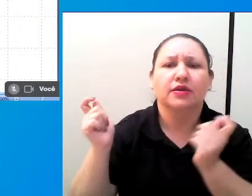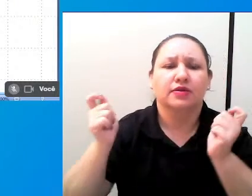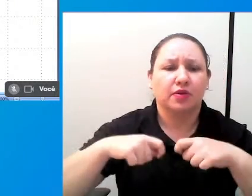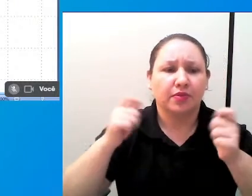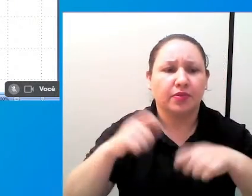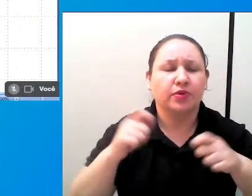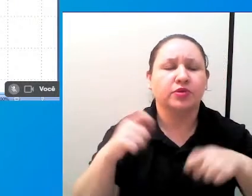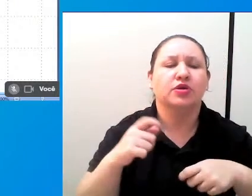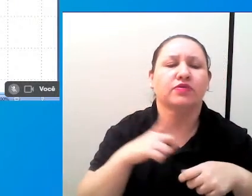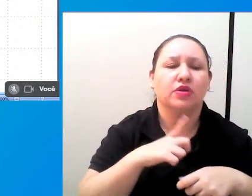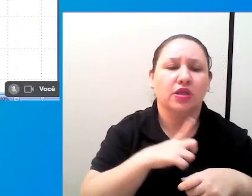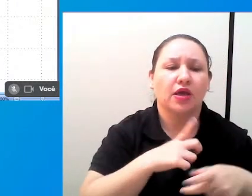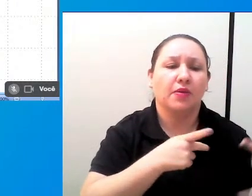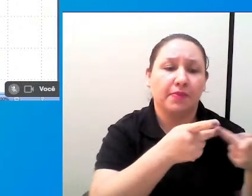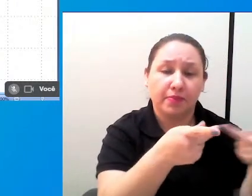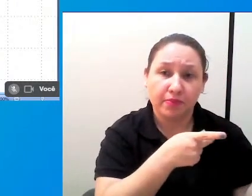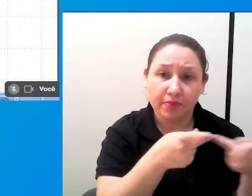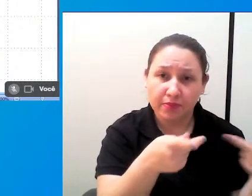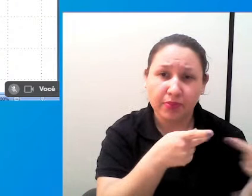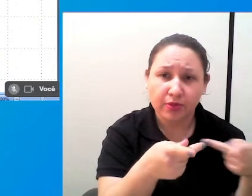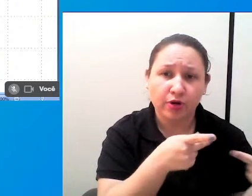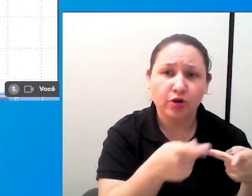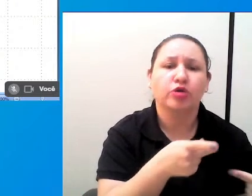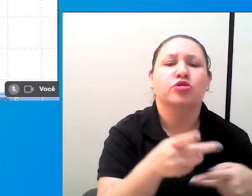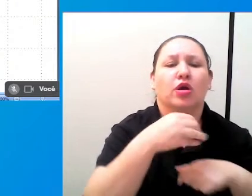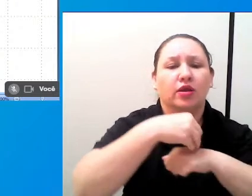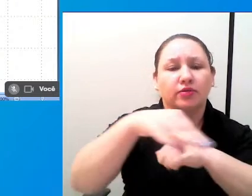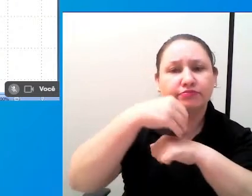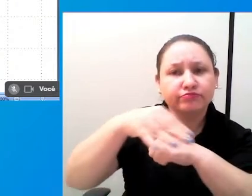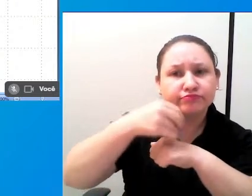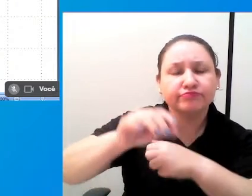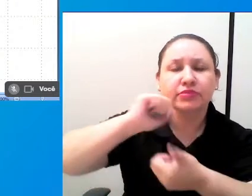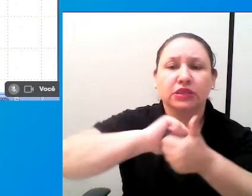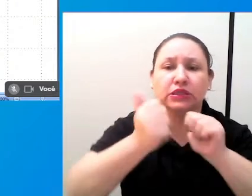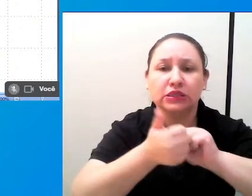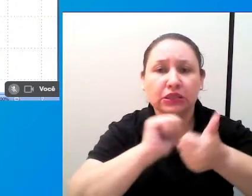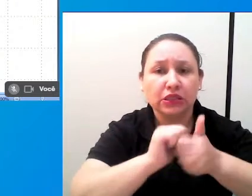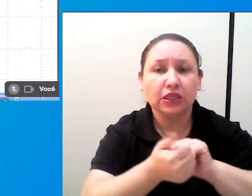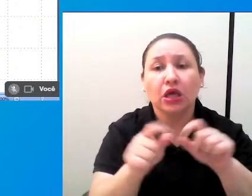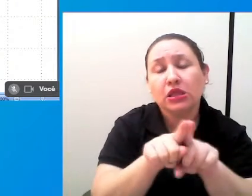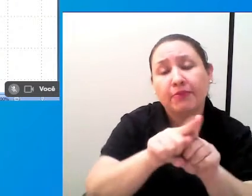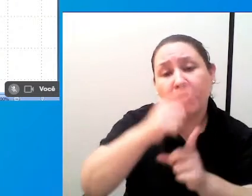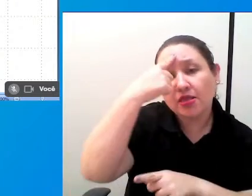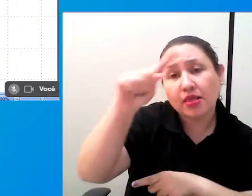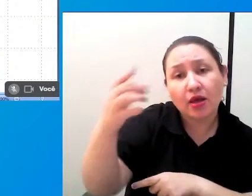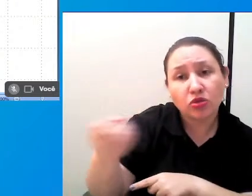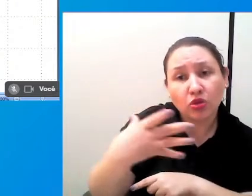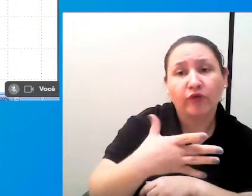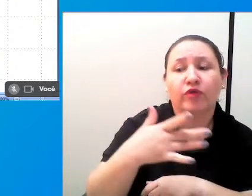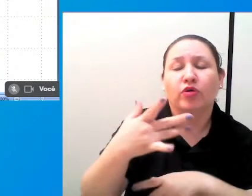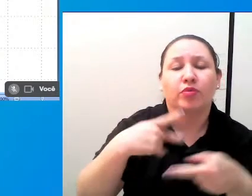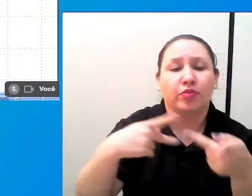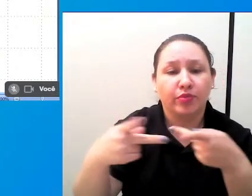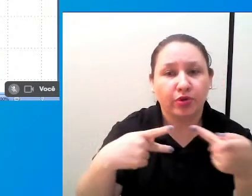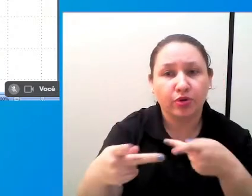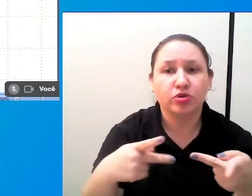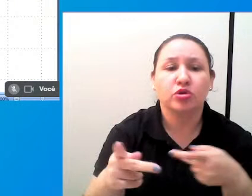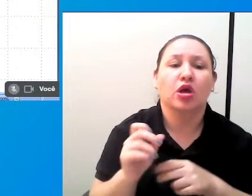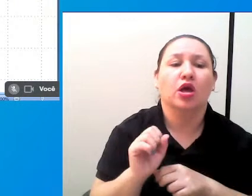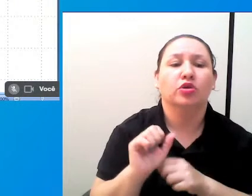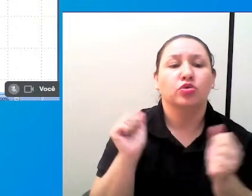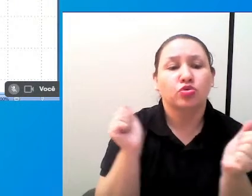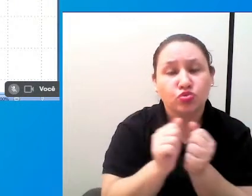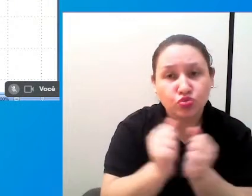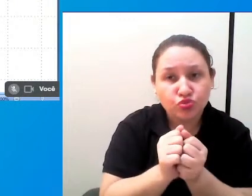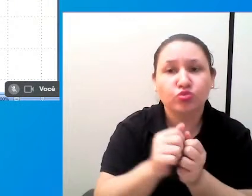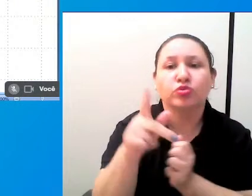reutilizar projetos já desenvolvidos, fazendo as suas adequações, escrever novos projetos ou participar dos projetos escritos pelos professores